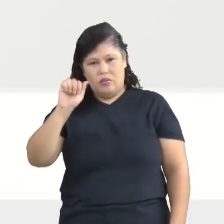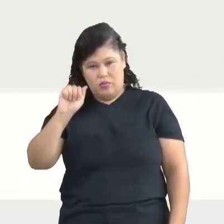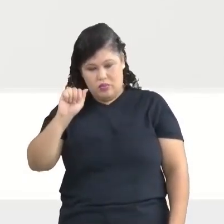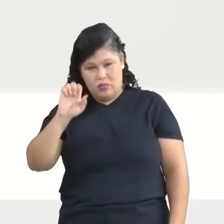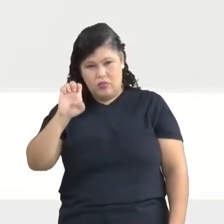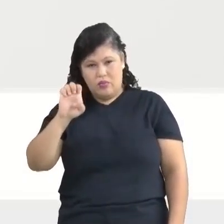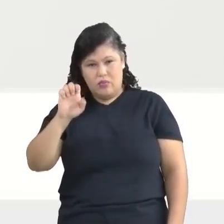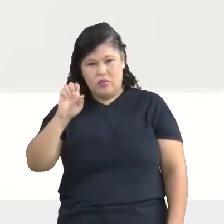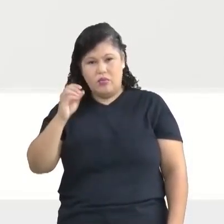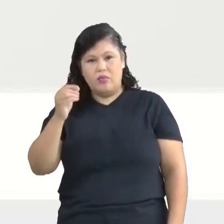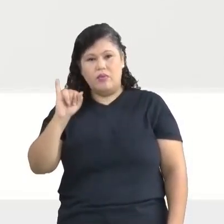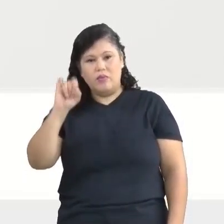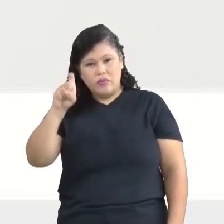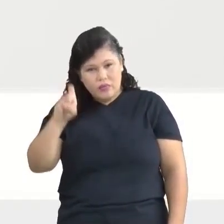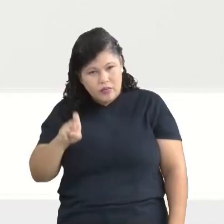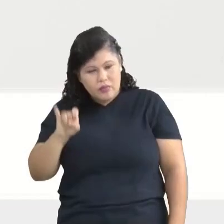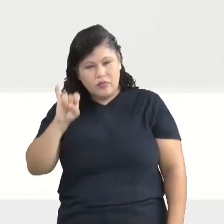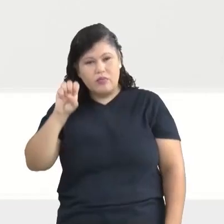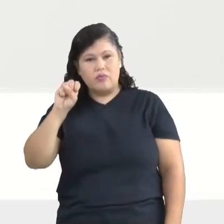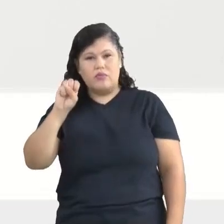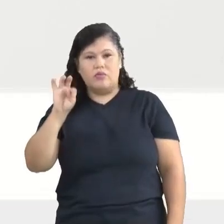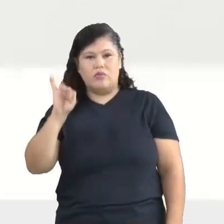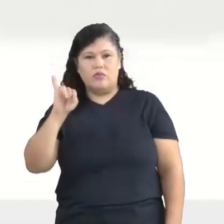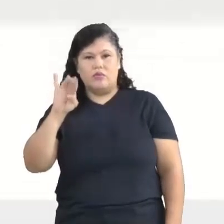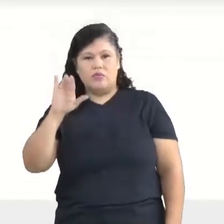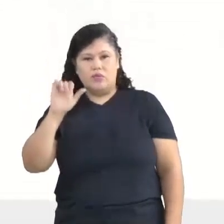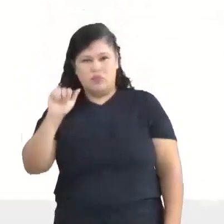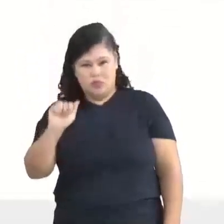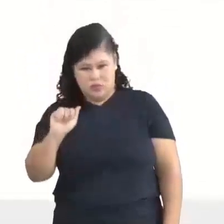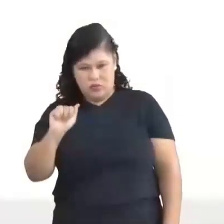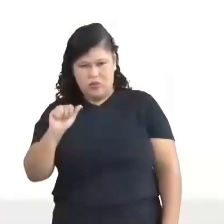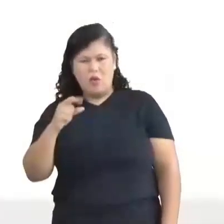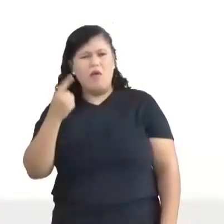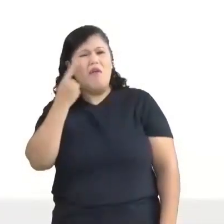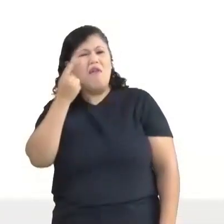existia. Vamos ver se ela rima mesmo.